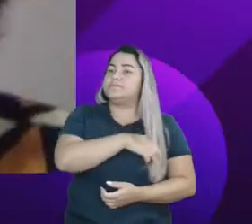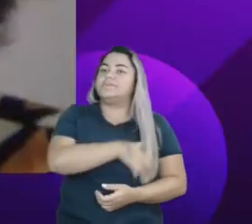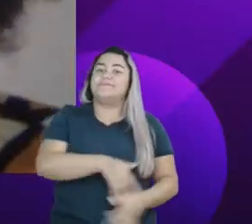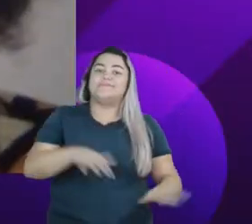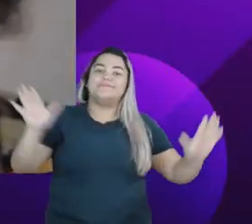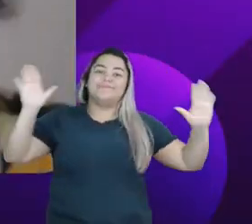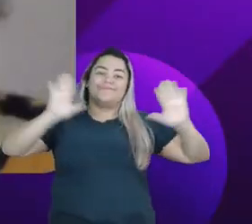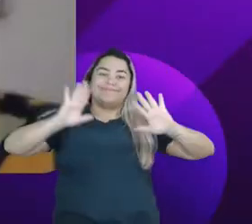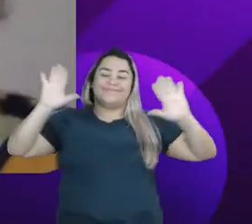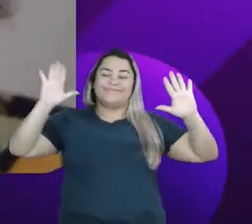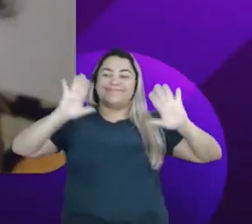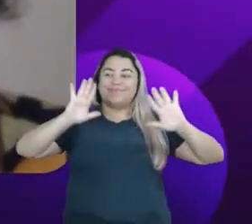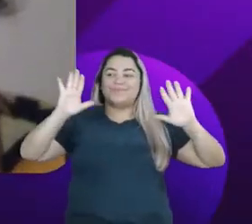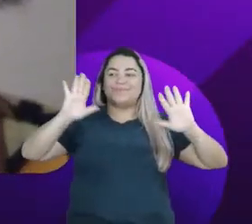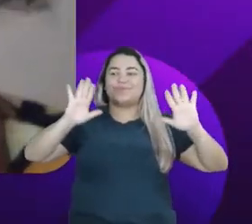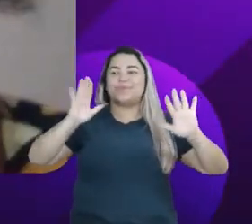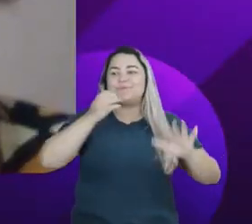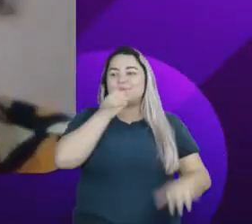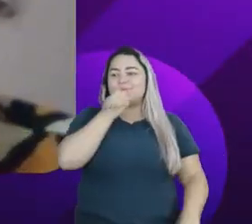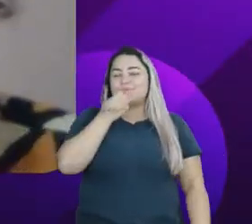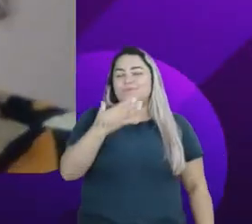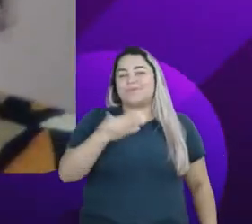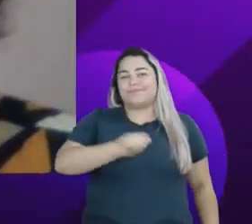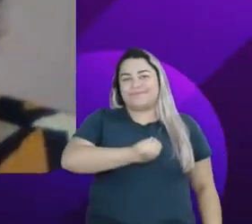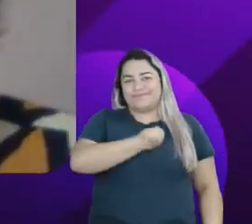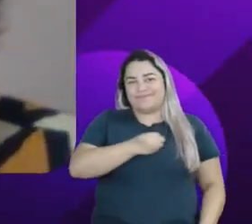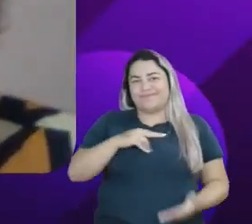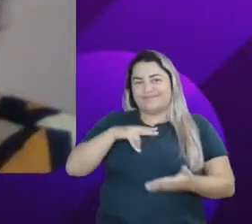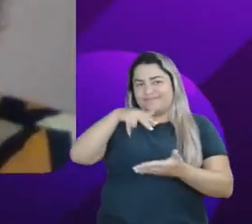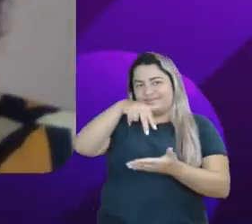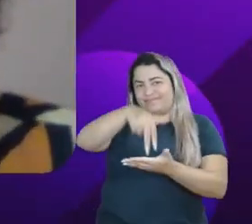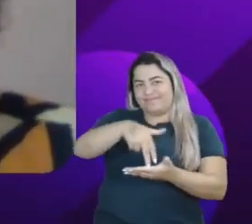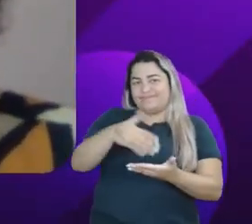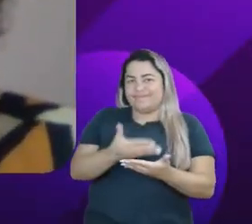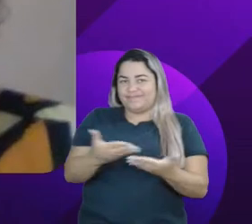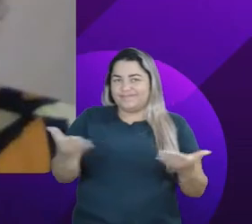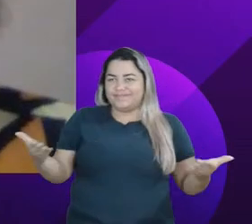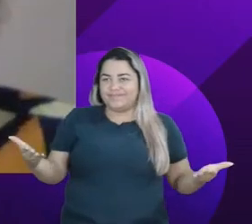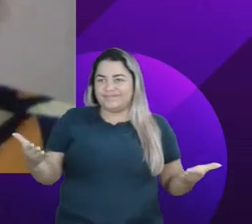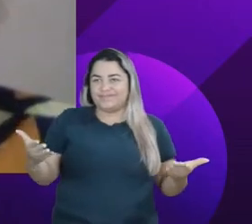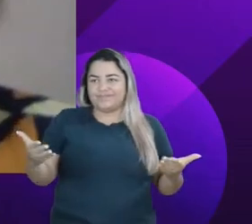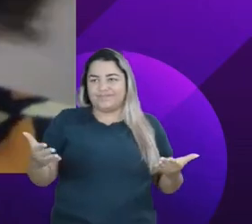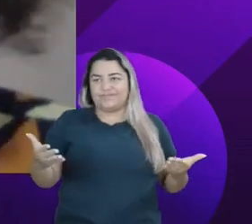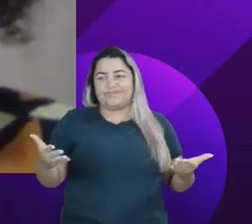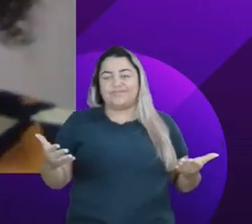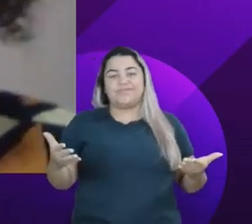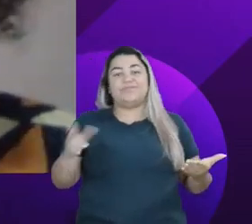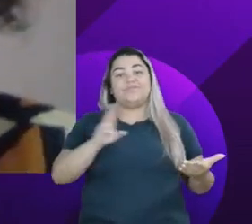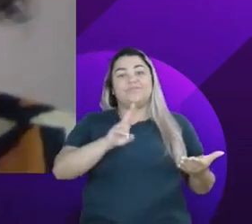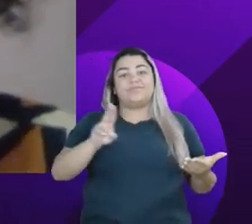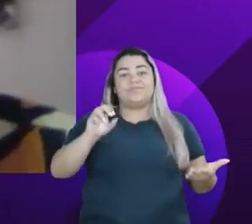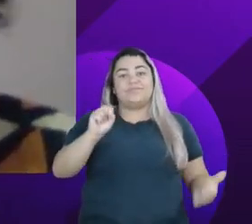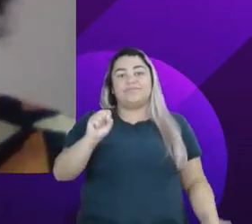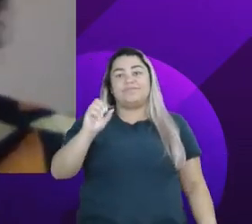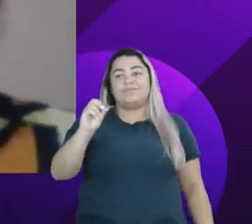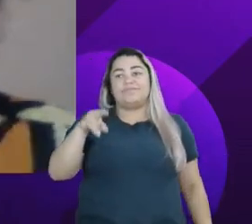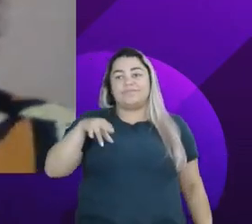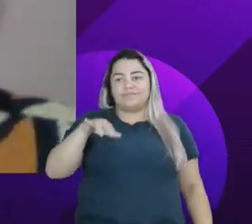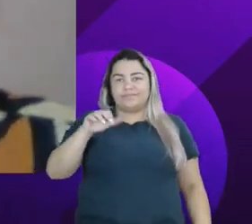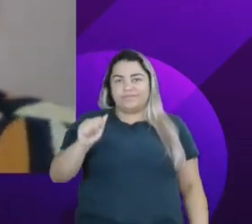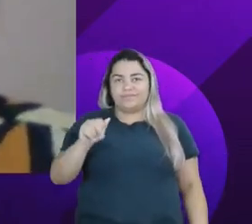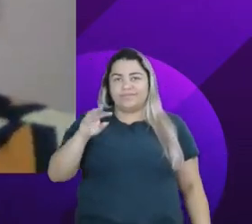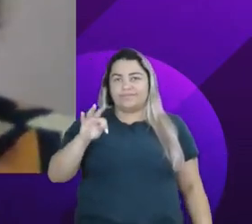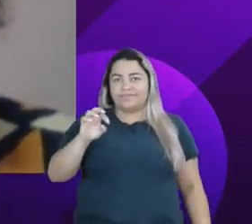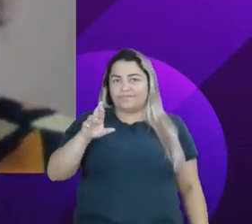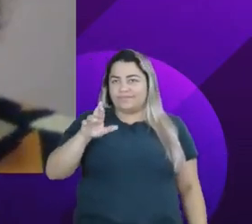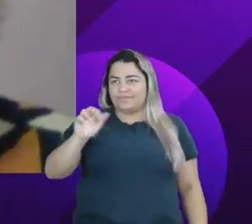Oi, gente, tudo bom? Prazer em estar aqui com vocês. Eu me chamo Sônia Terra,